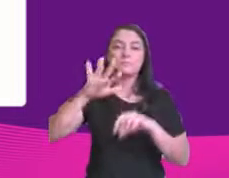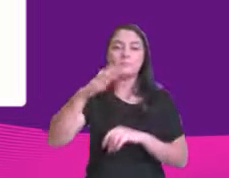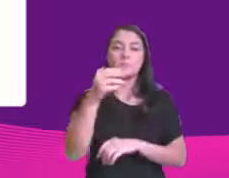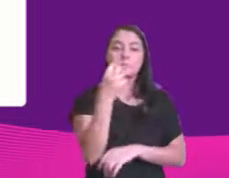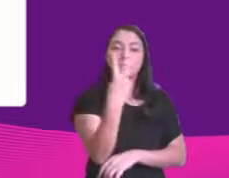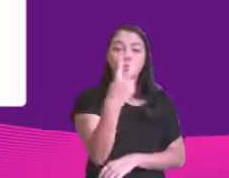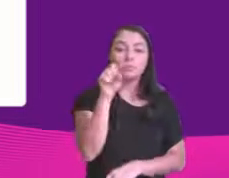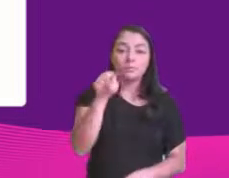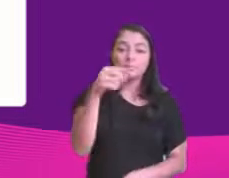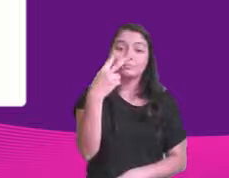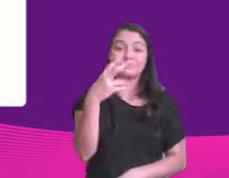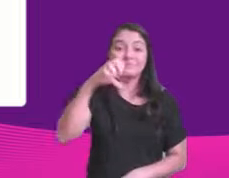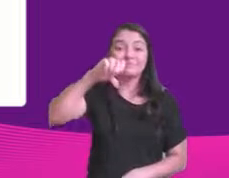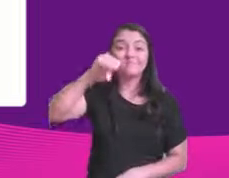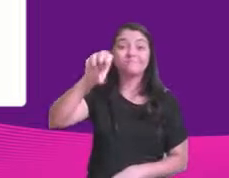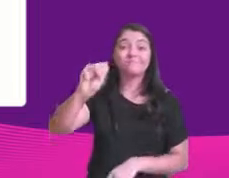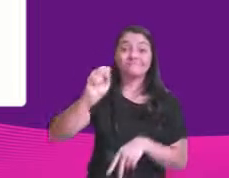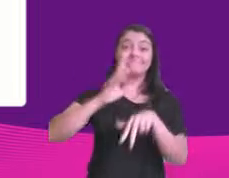2.298 pacientes,